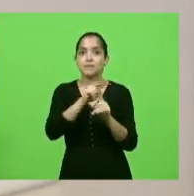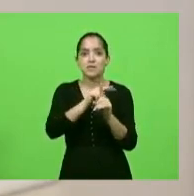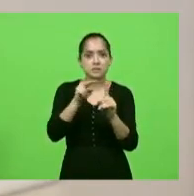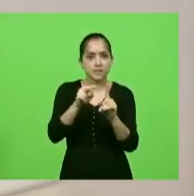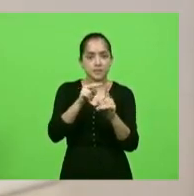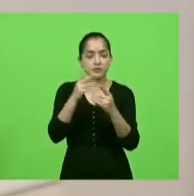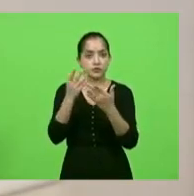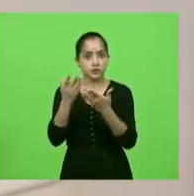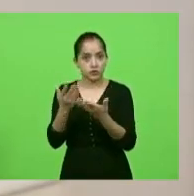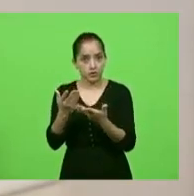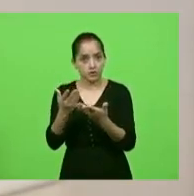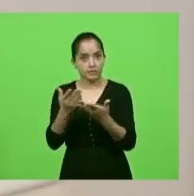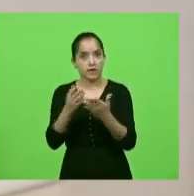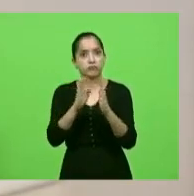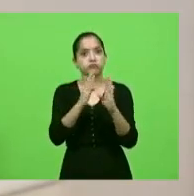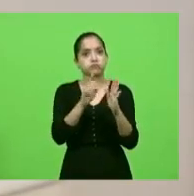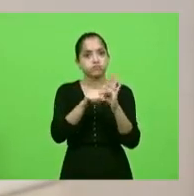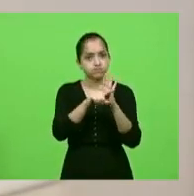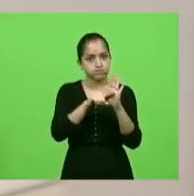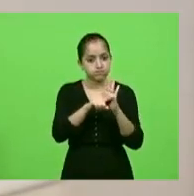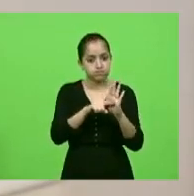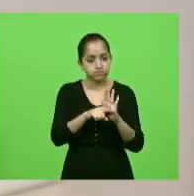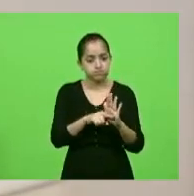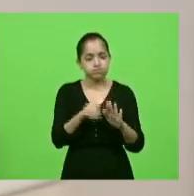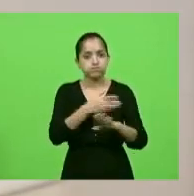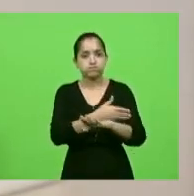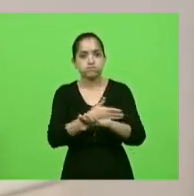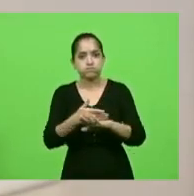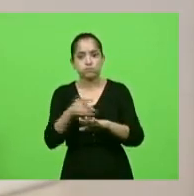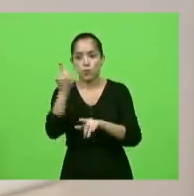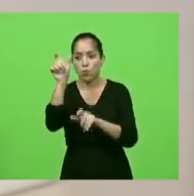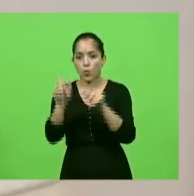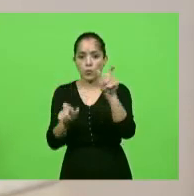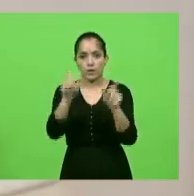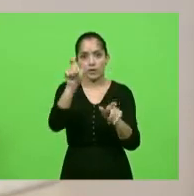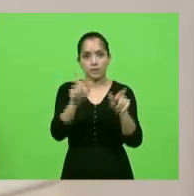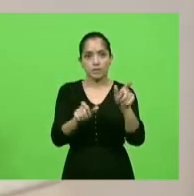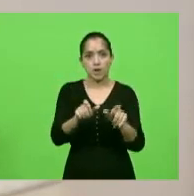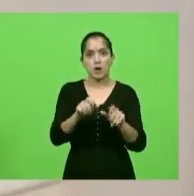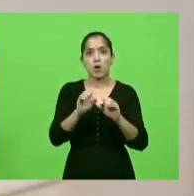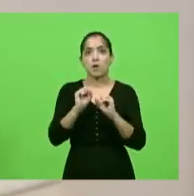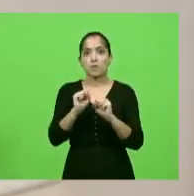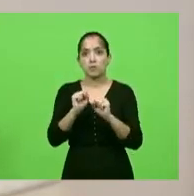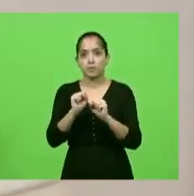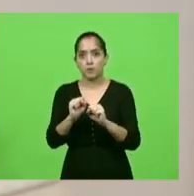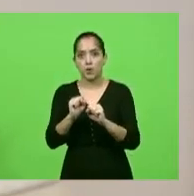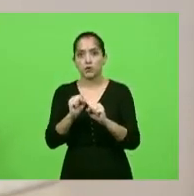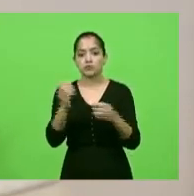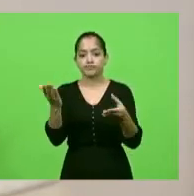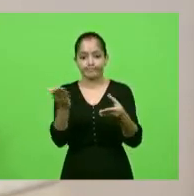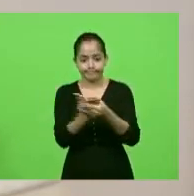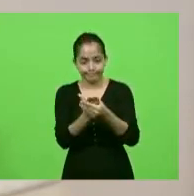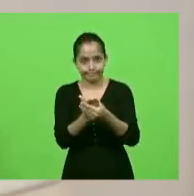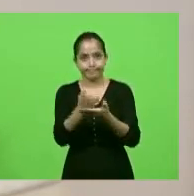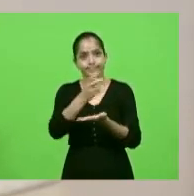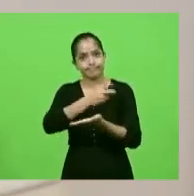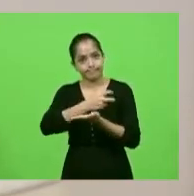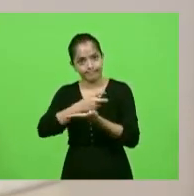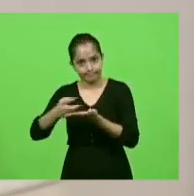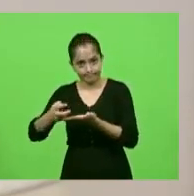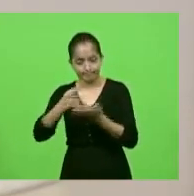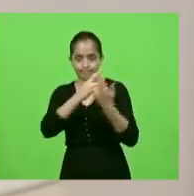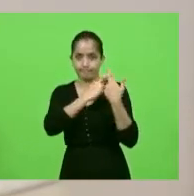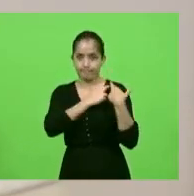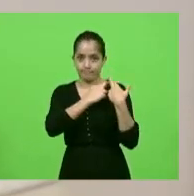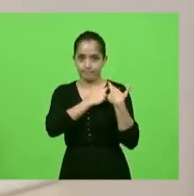devidamente apurada a conduta, qualquer cidadão pode provocar a instauração do processo de impeachment para a